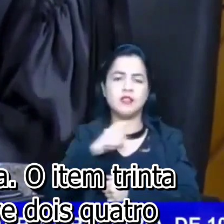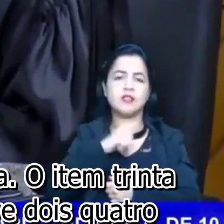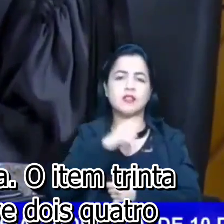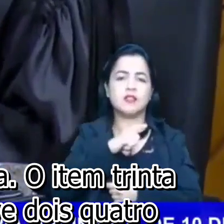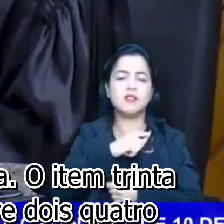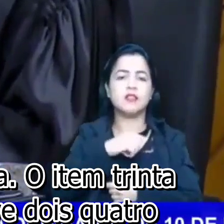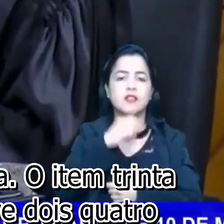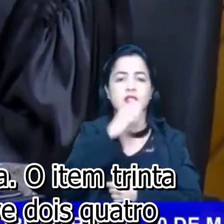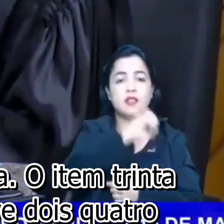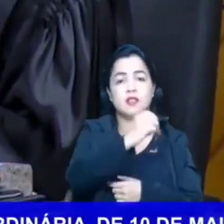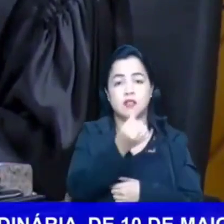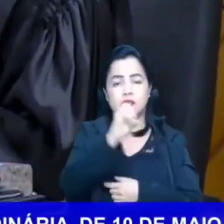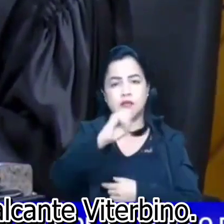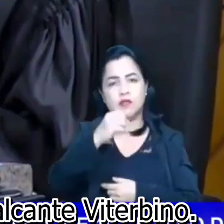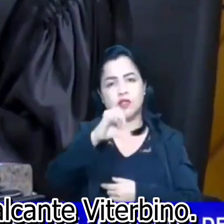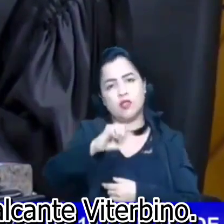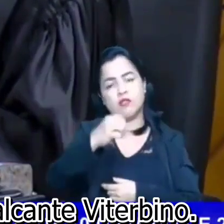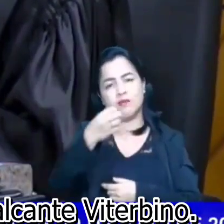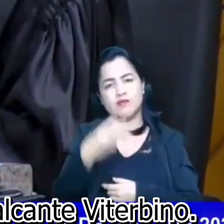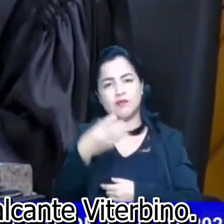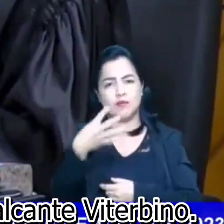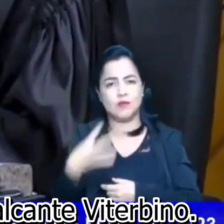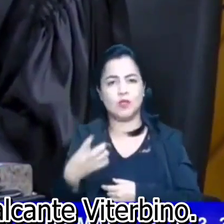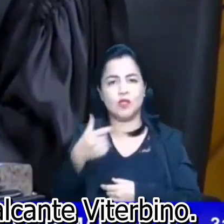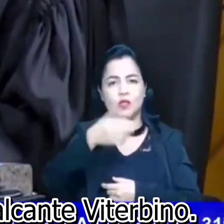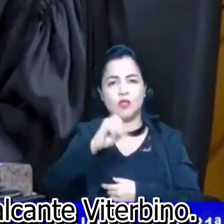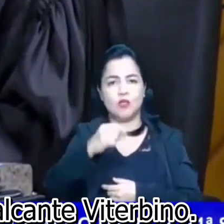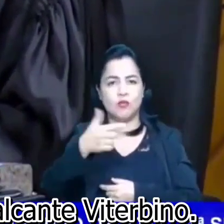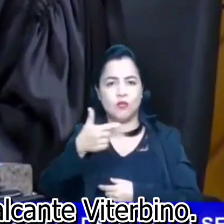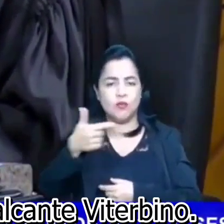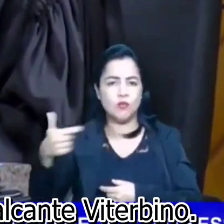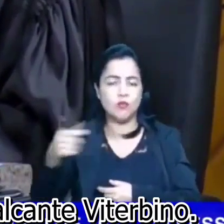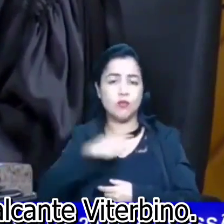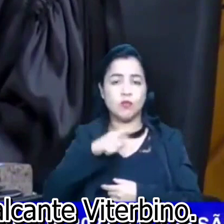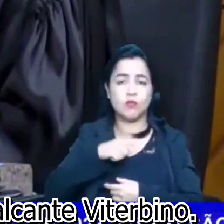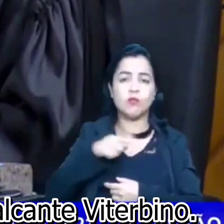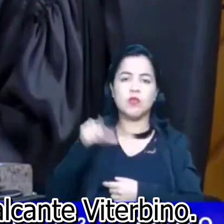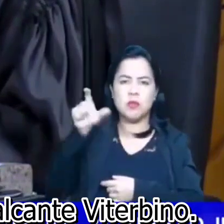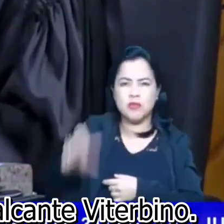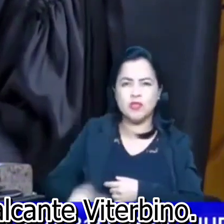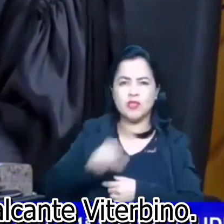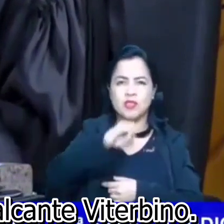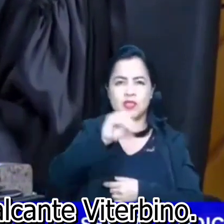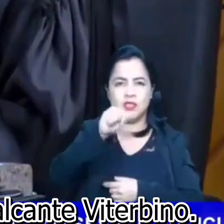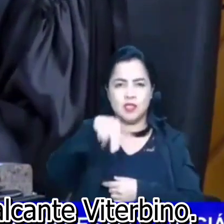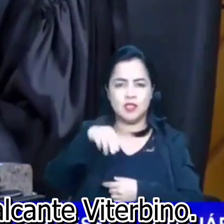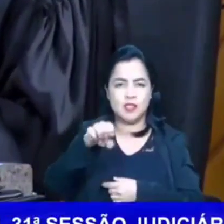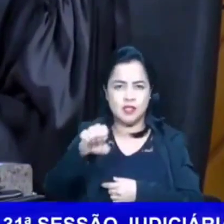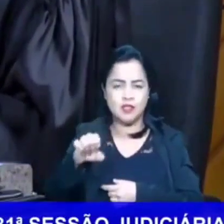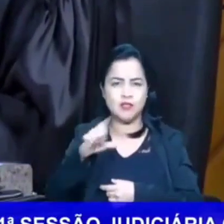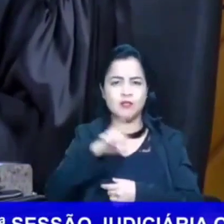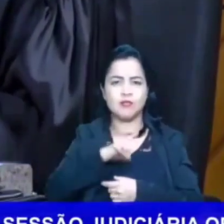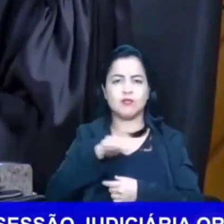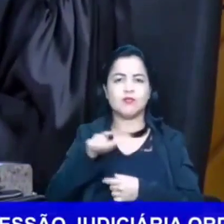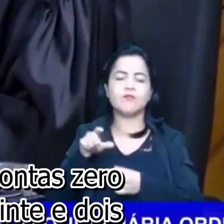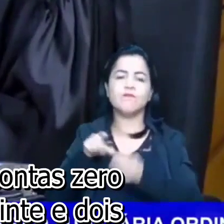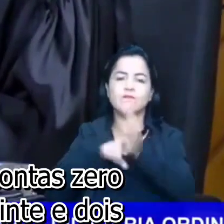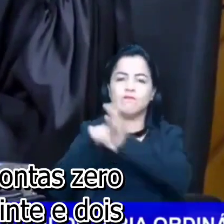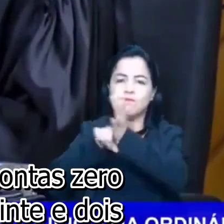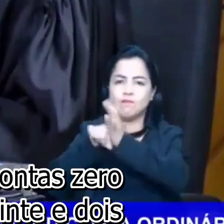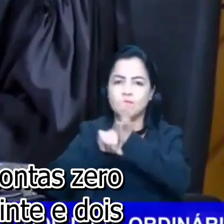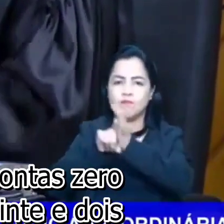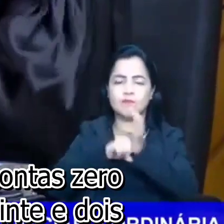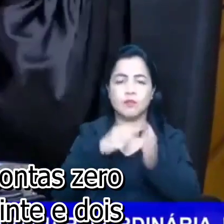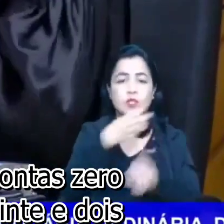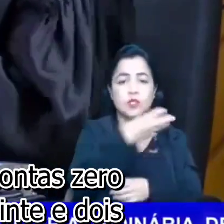contas 0600-924 de 2022, a interessada é Jane Mari Cavalcante Viterbino. O